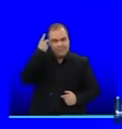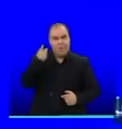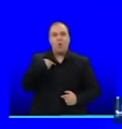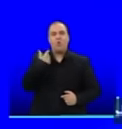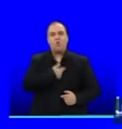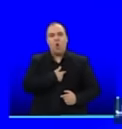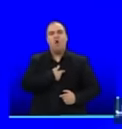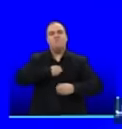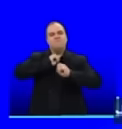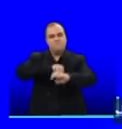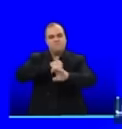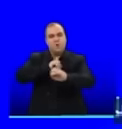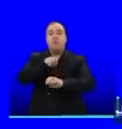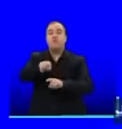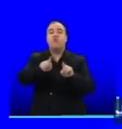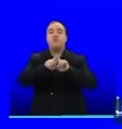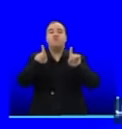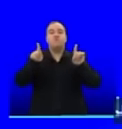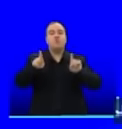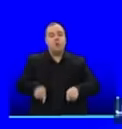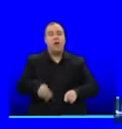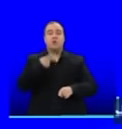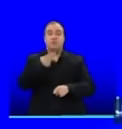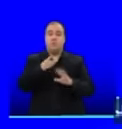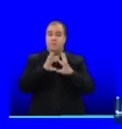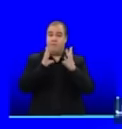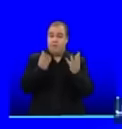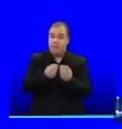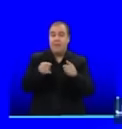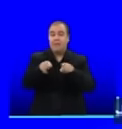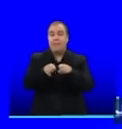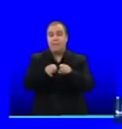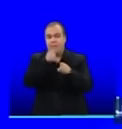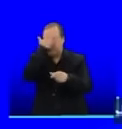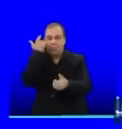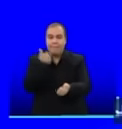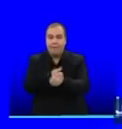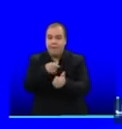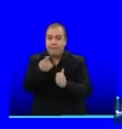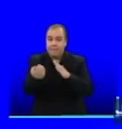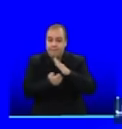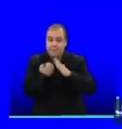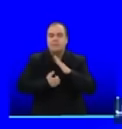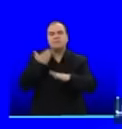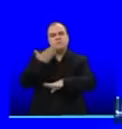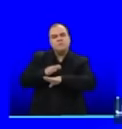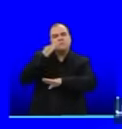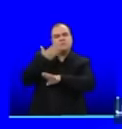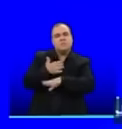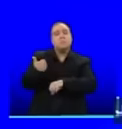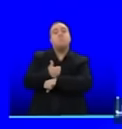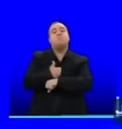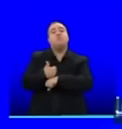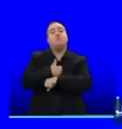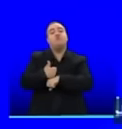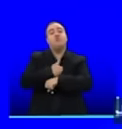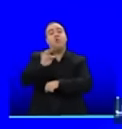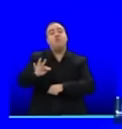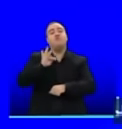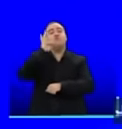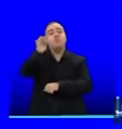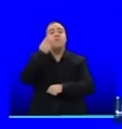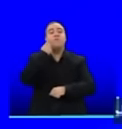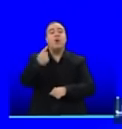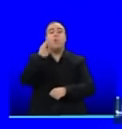braços de ensino. Você que é funcionário, seus parentes e pessoas próximas dessas empresas serão treinadas nessas profissões do futuro, senão o Brasil